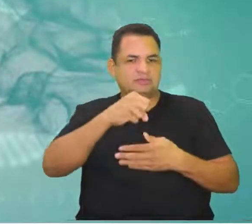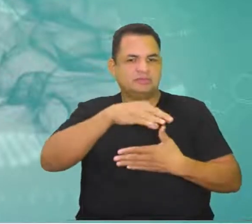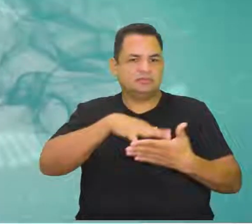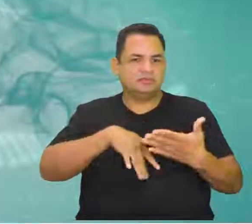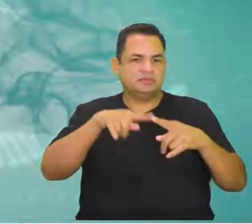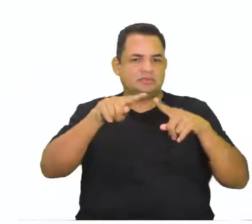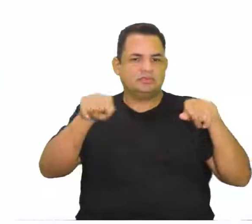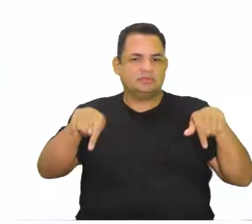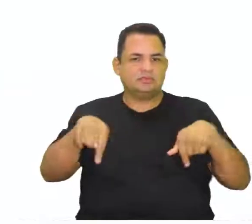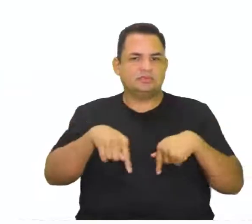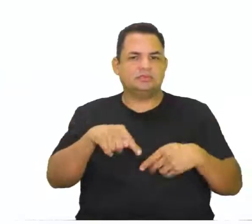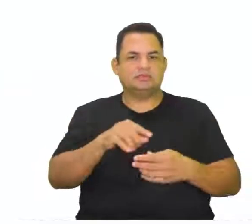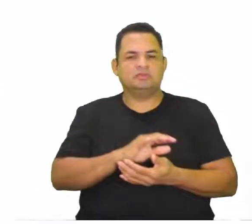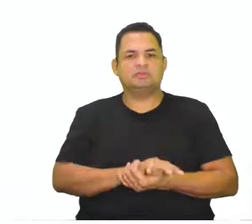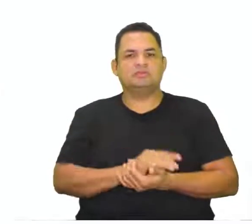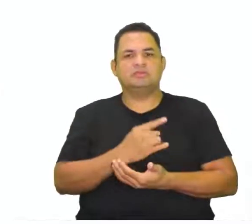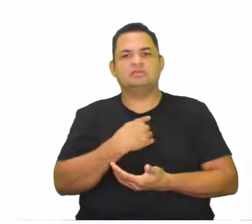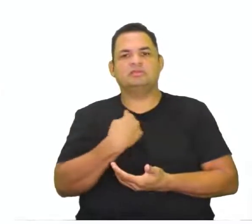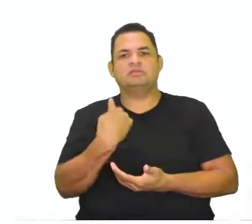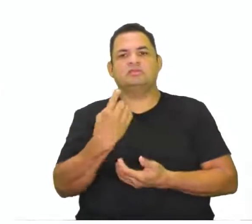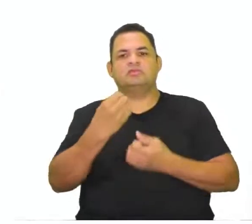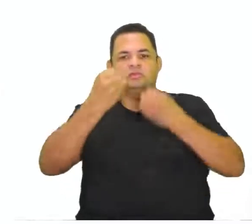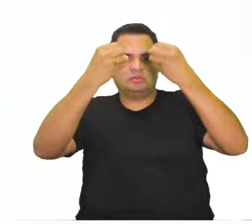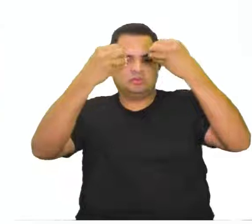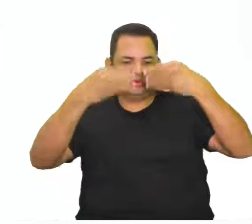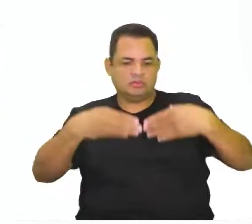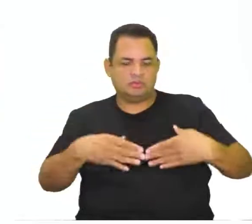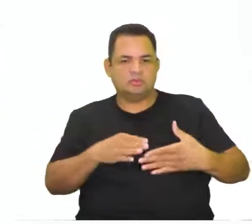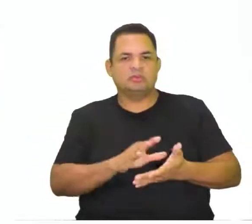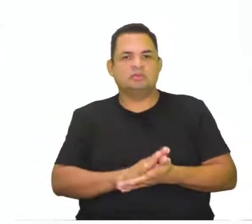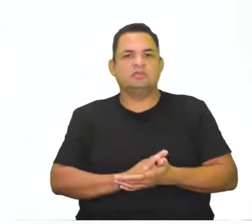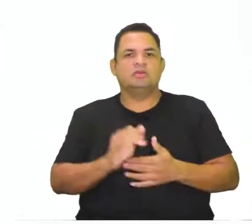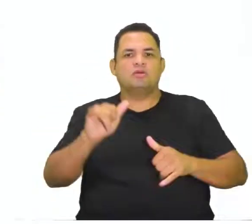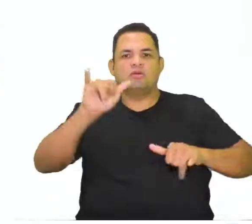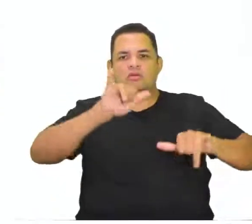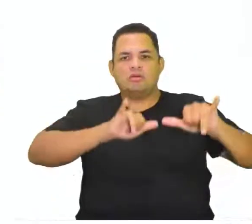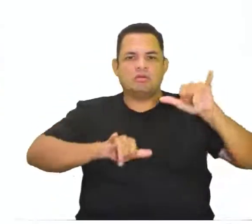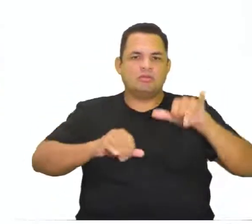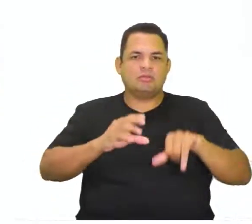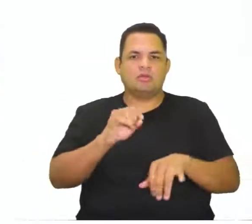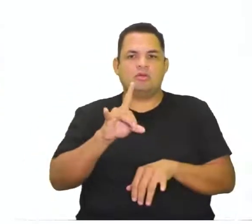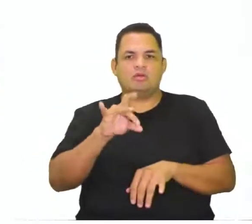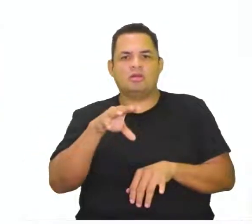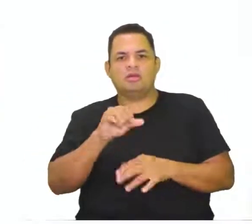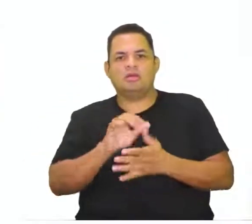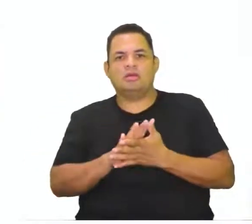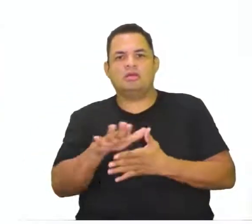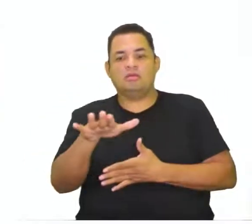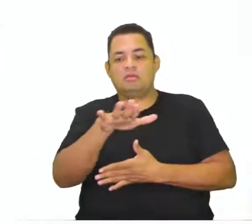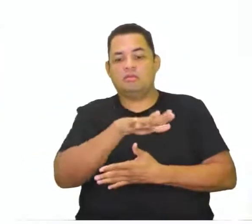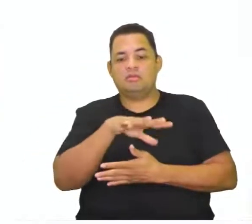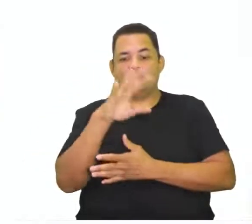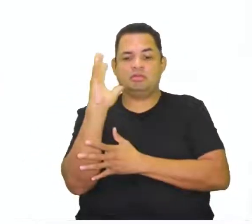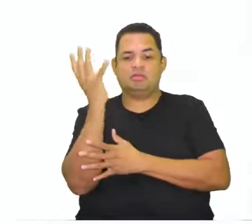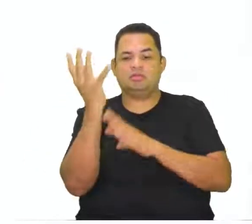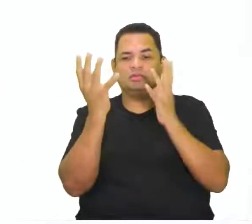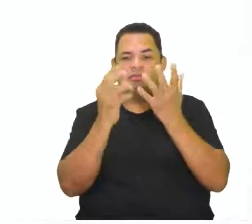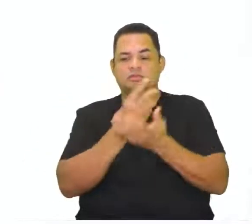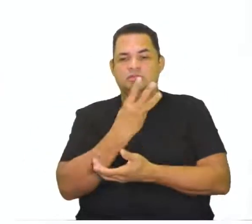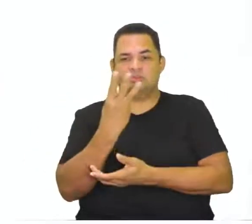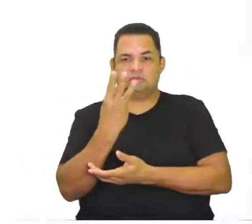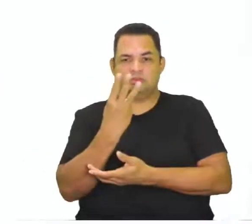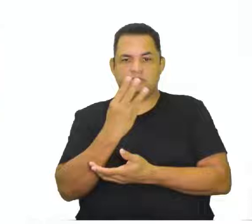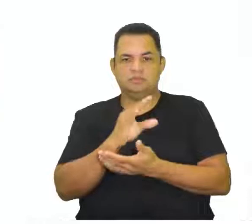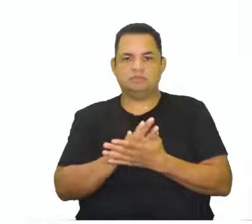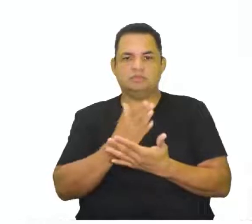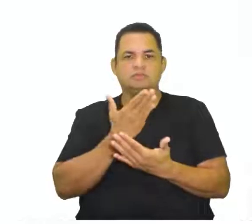sala. Então, nós falamos aqui um pouquinho sobre a química orgânica e o meio ambiente, parte 3, e